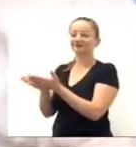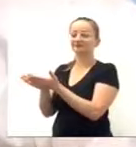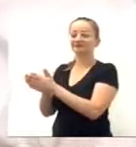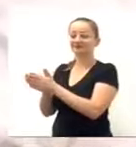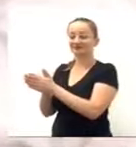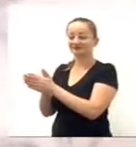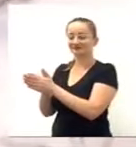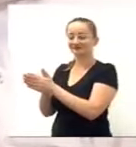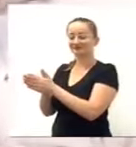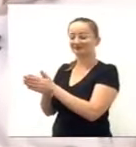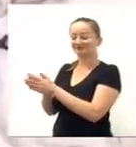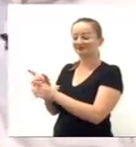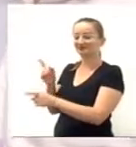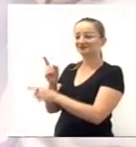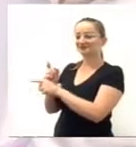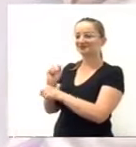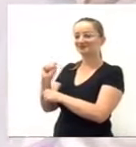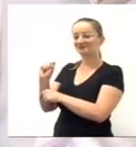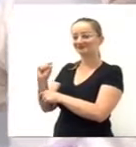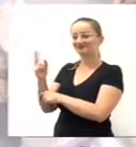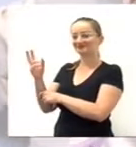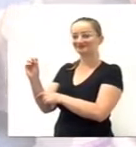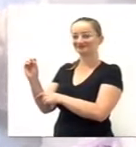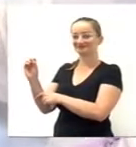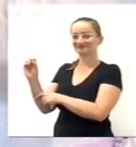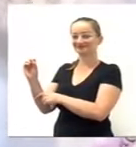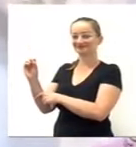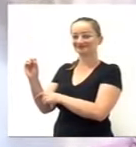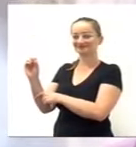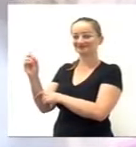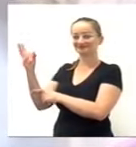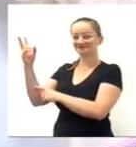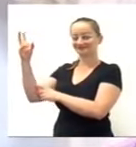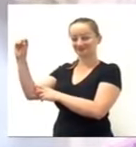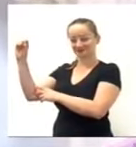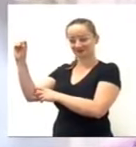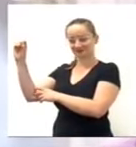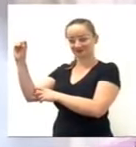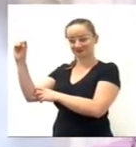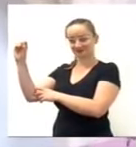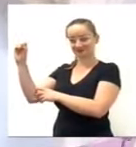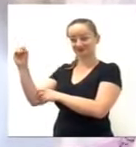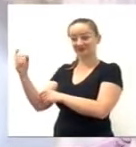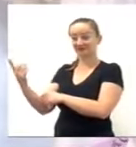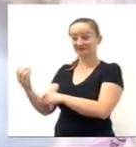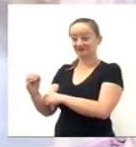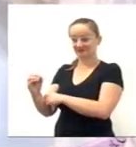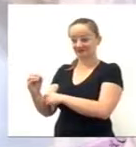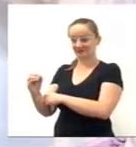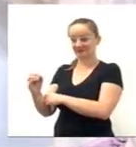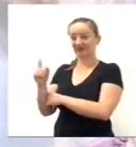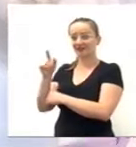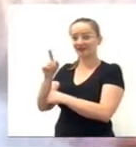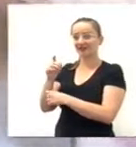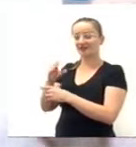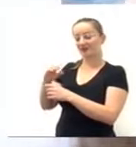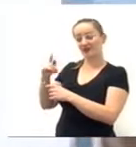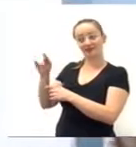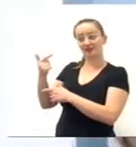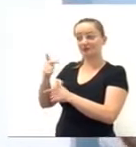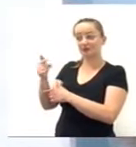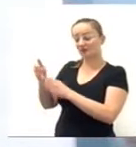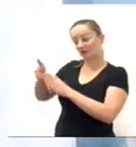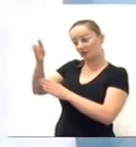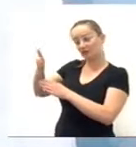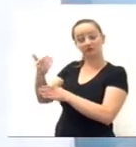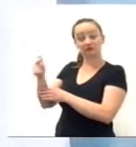encontrar aqui, 20 e 10. Ah, o que eu não tenho aqui? Ah, eu não tenho cateto,